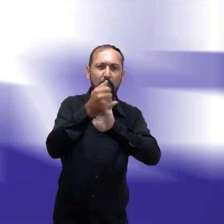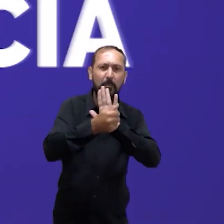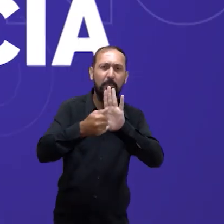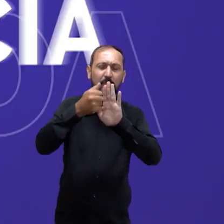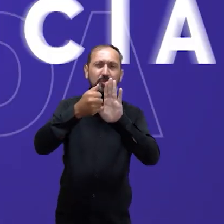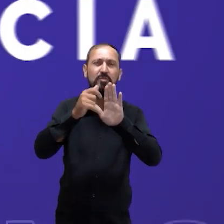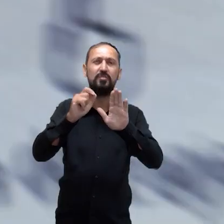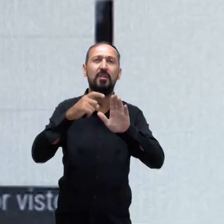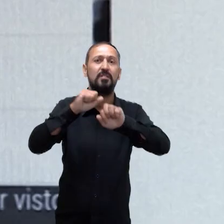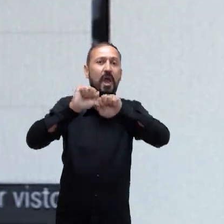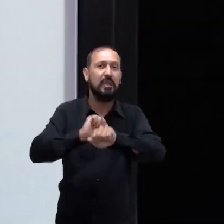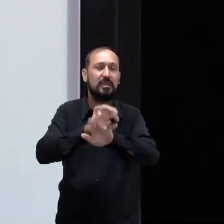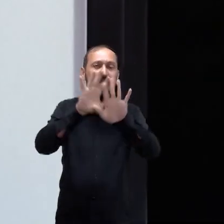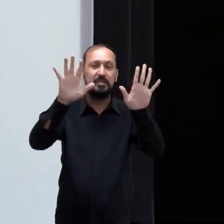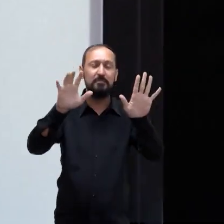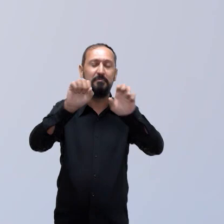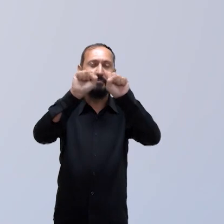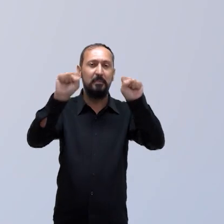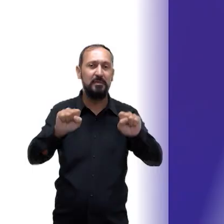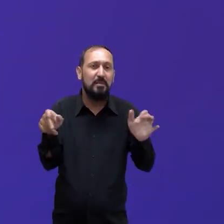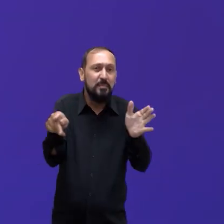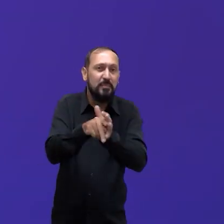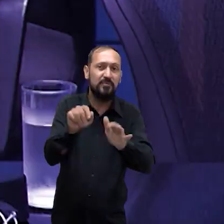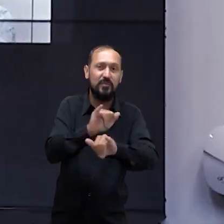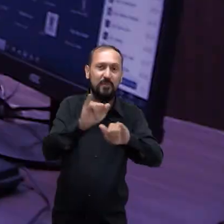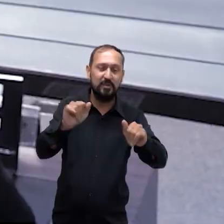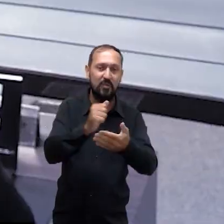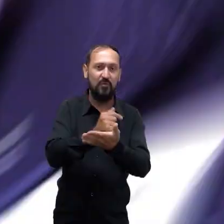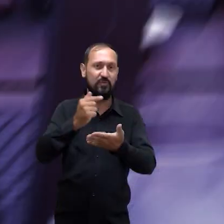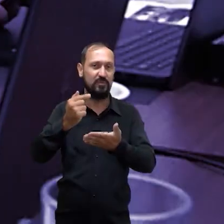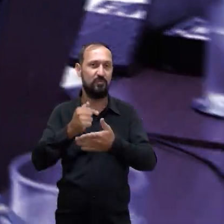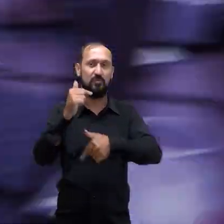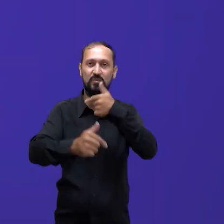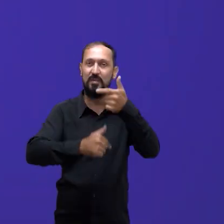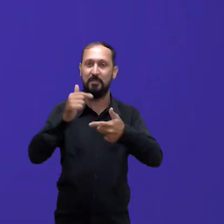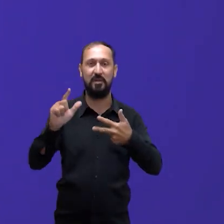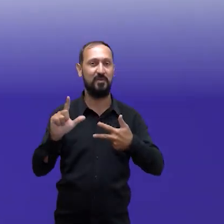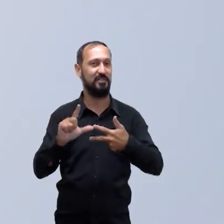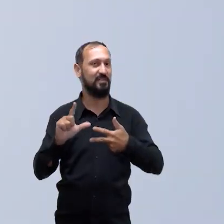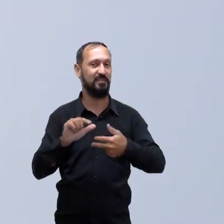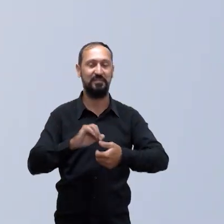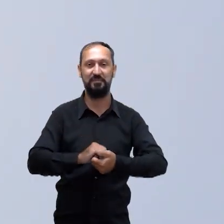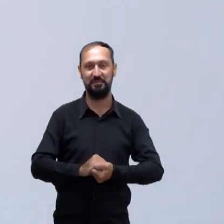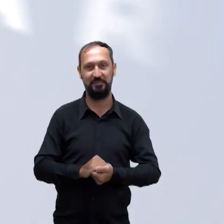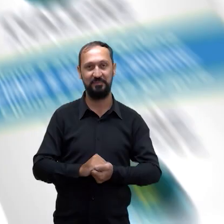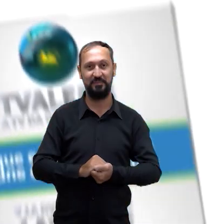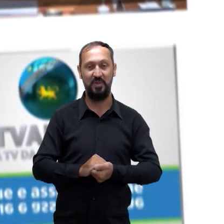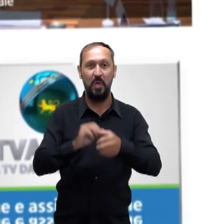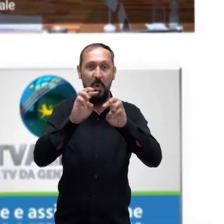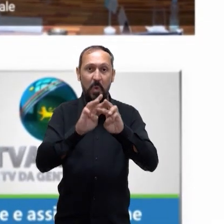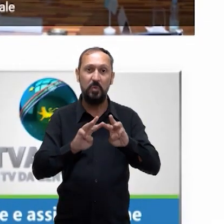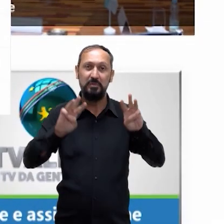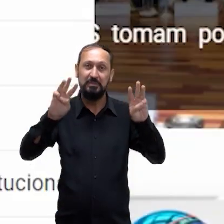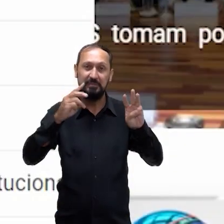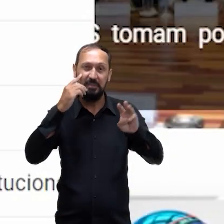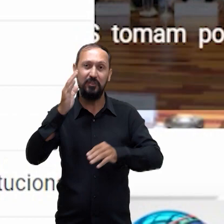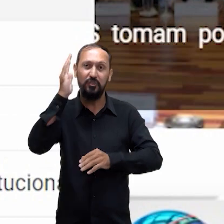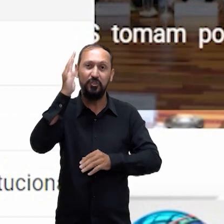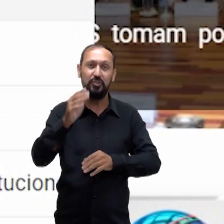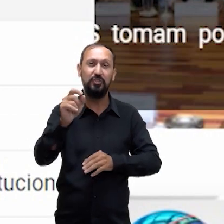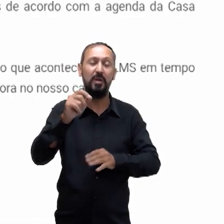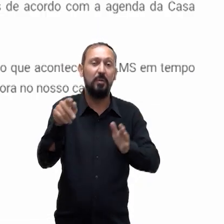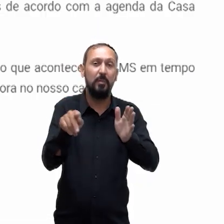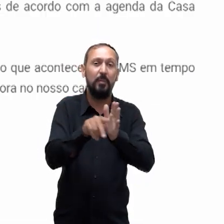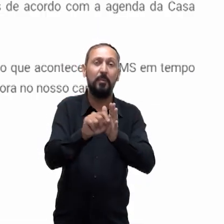fotos, projetos, portal da transparência e informações oficiais das atividades parlamentares. O site dá